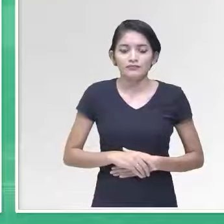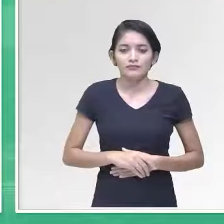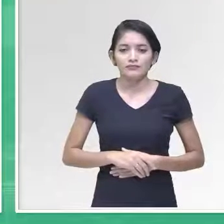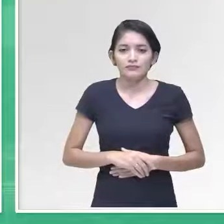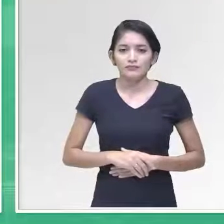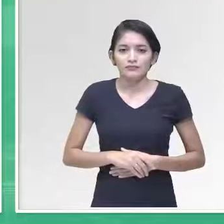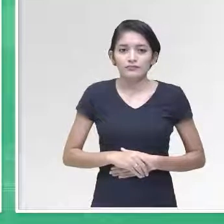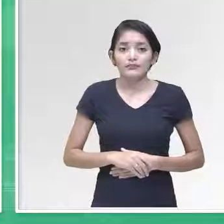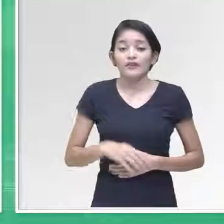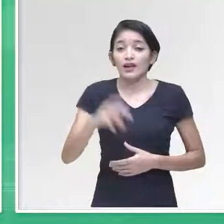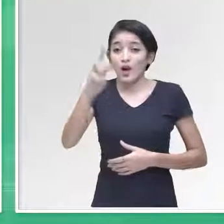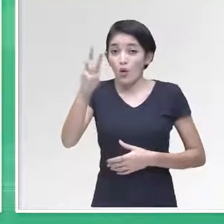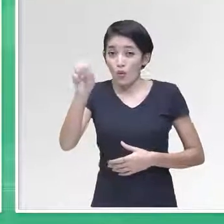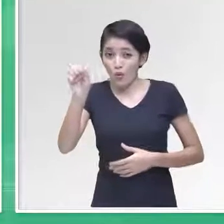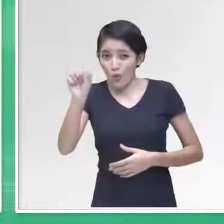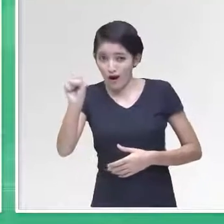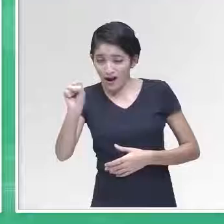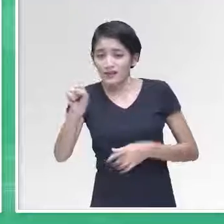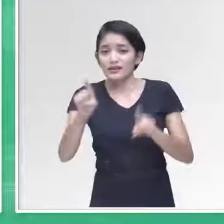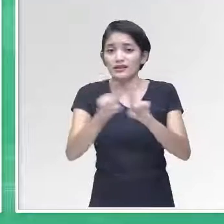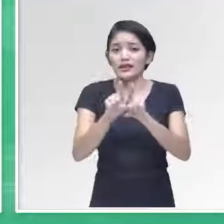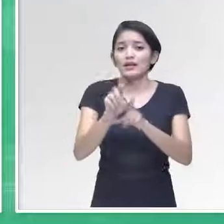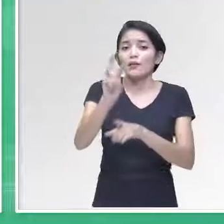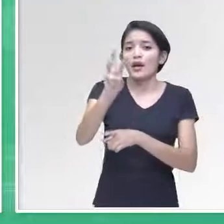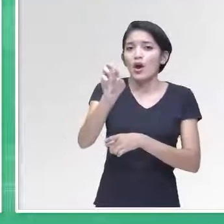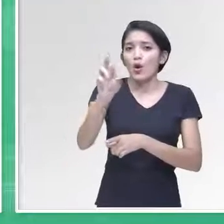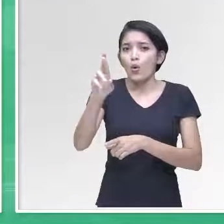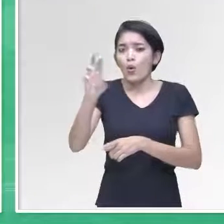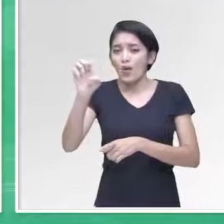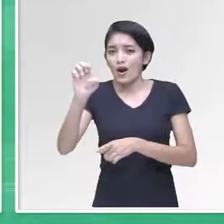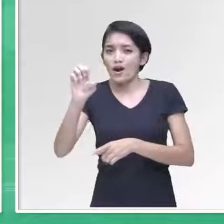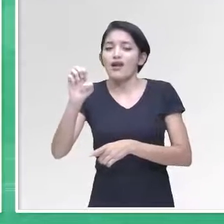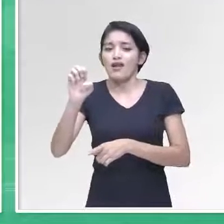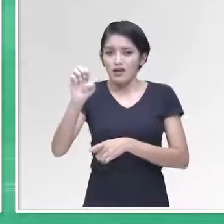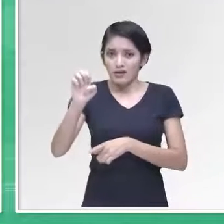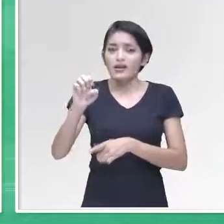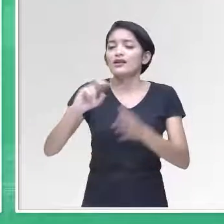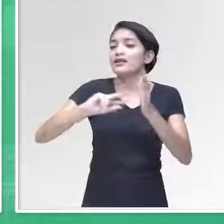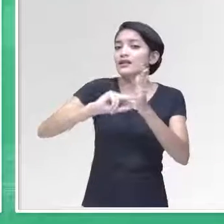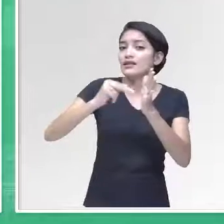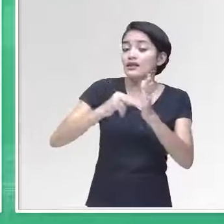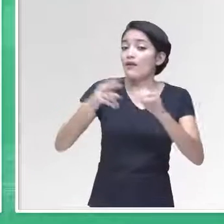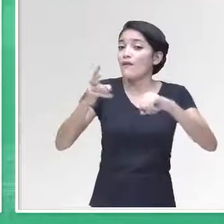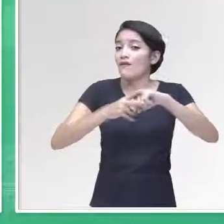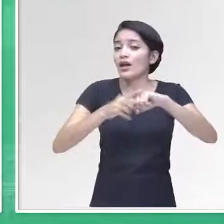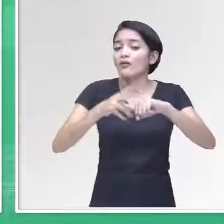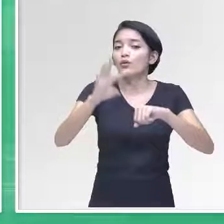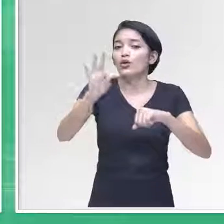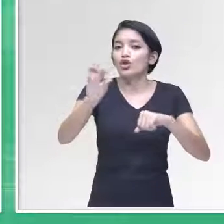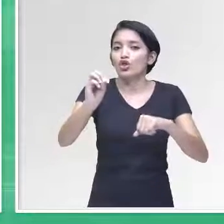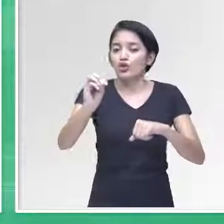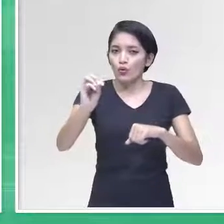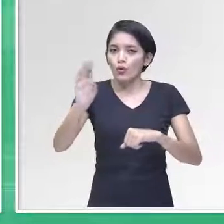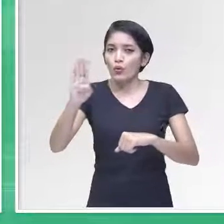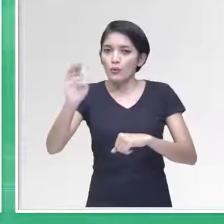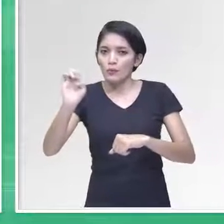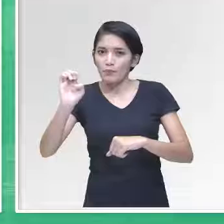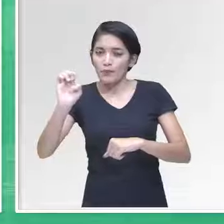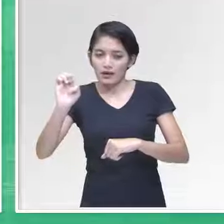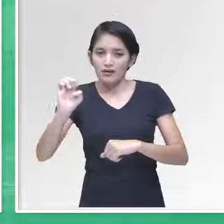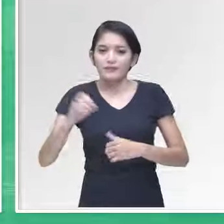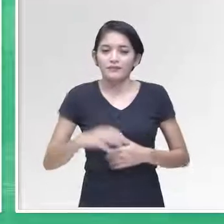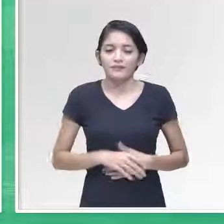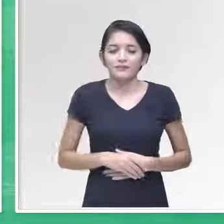was e were nada mais é que o verbo to be no passado, conforme eu expliquei para vocês, e o past participle são os